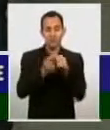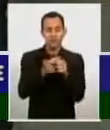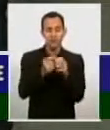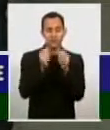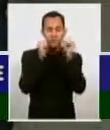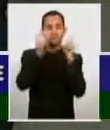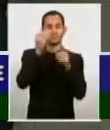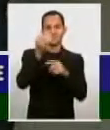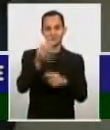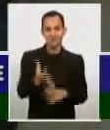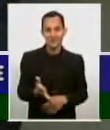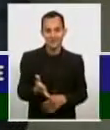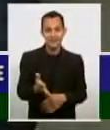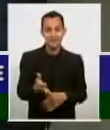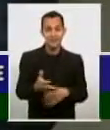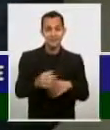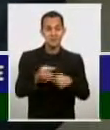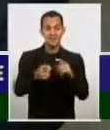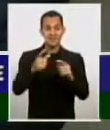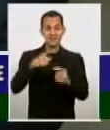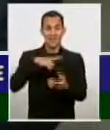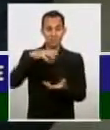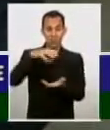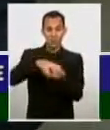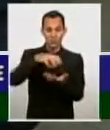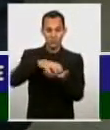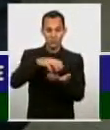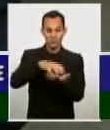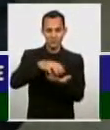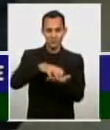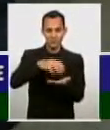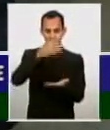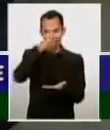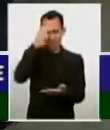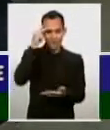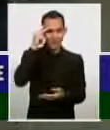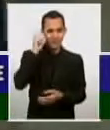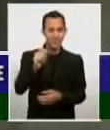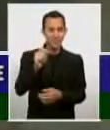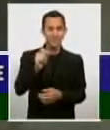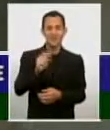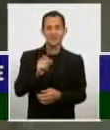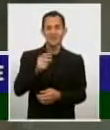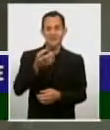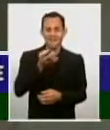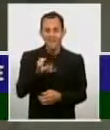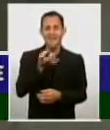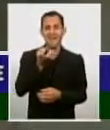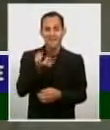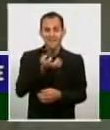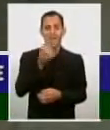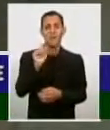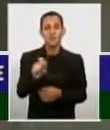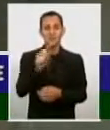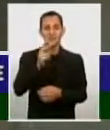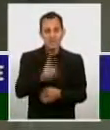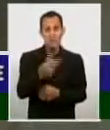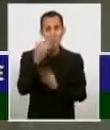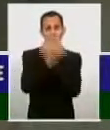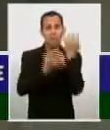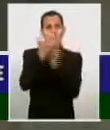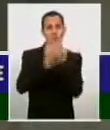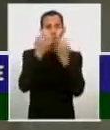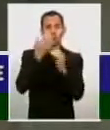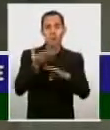de madrugada. Existe um grupo de pessoas que insistem em ouvir música